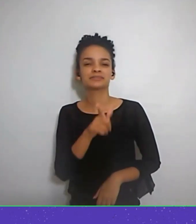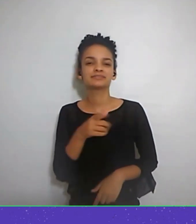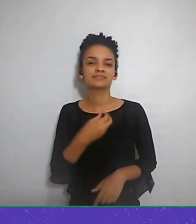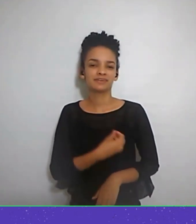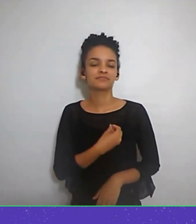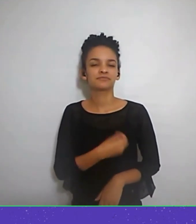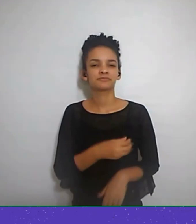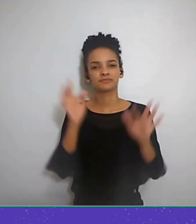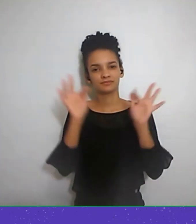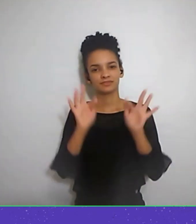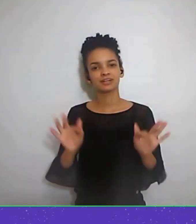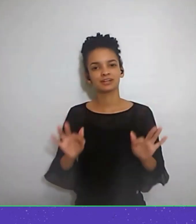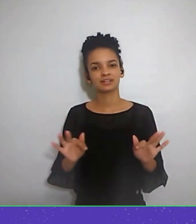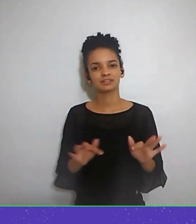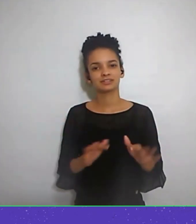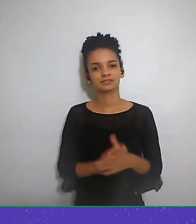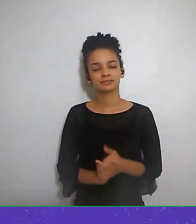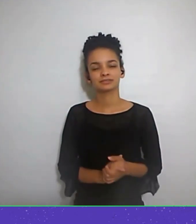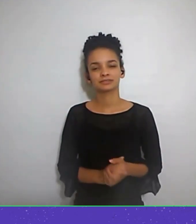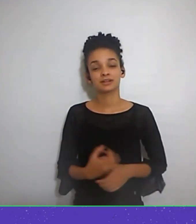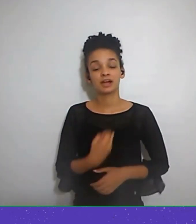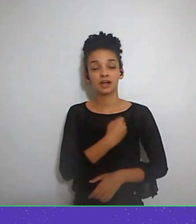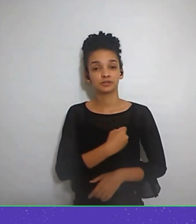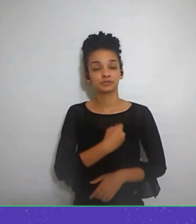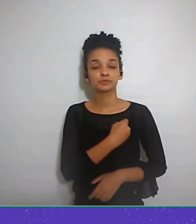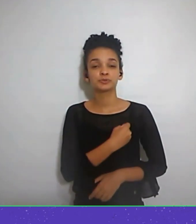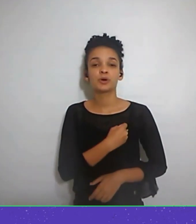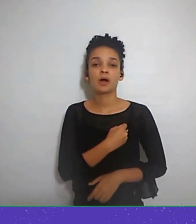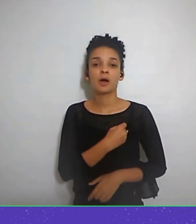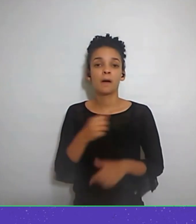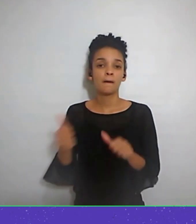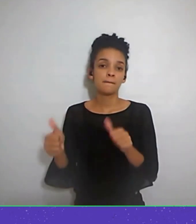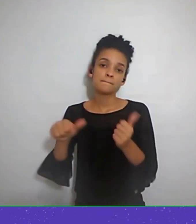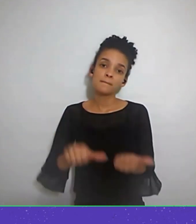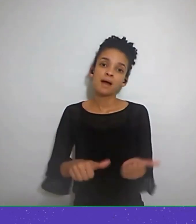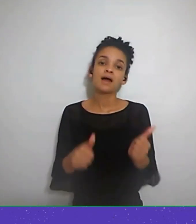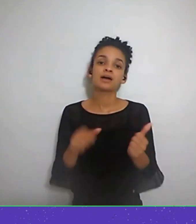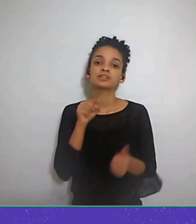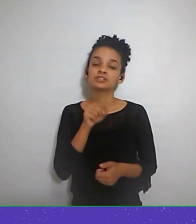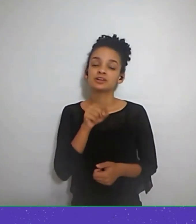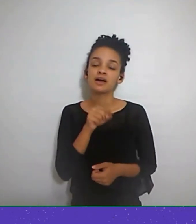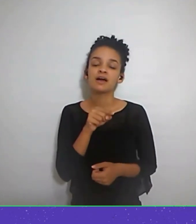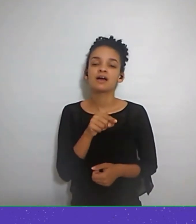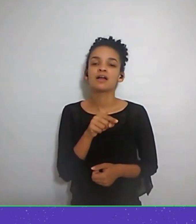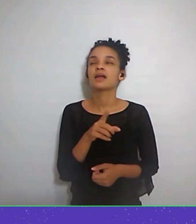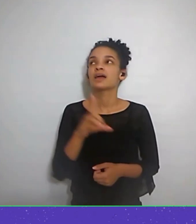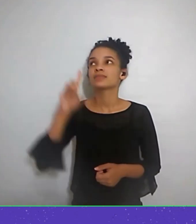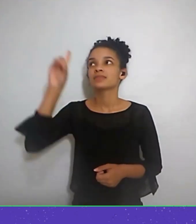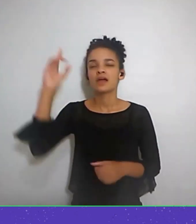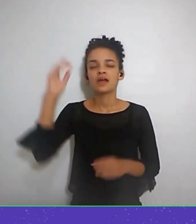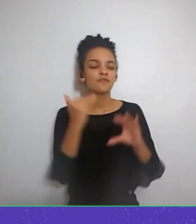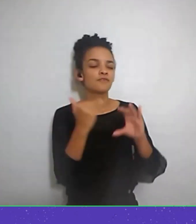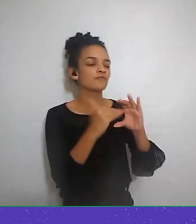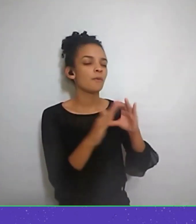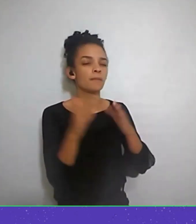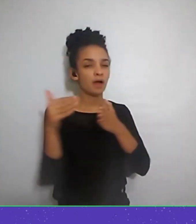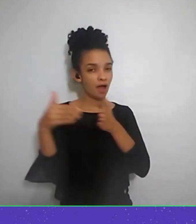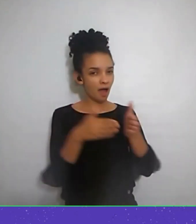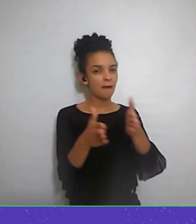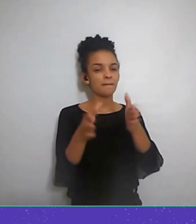João Batista, ele foi enviado por Deus para preparar o caminho para o Salvador, Jesus